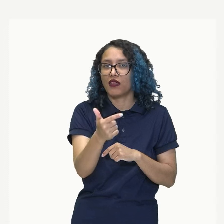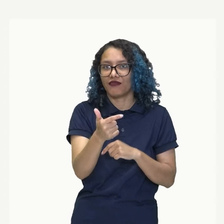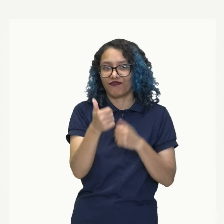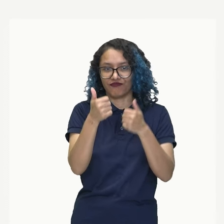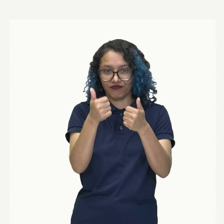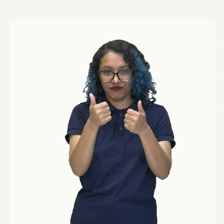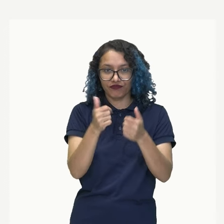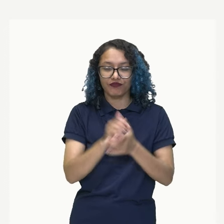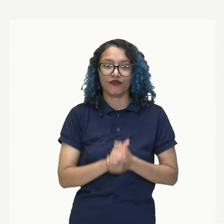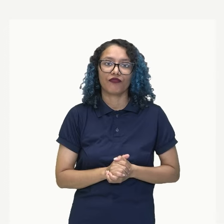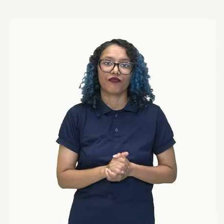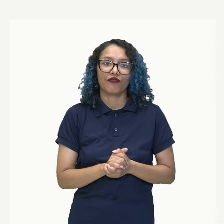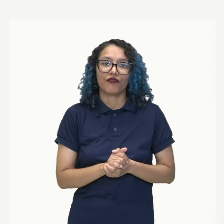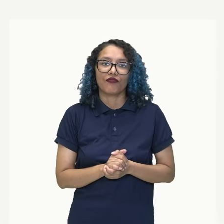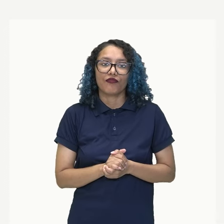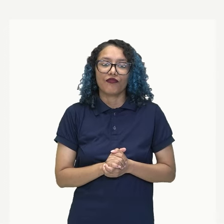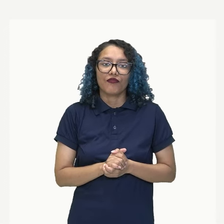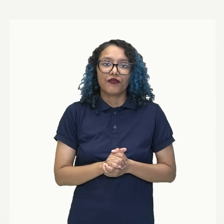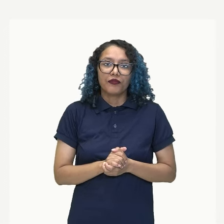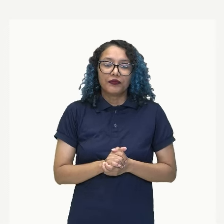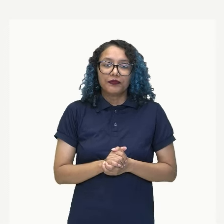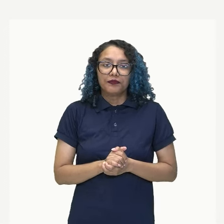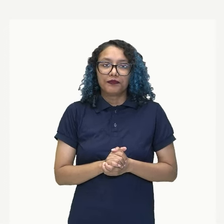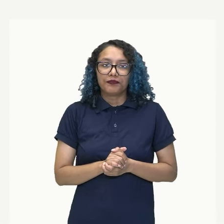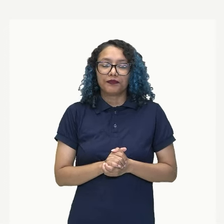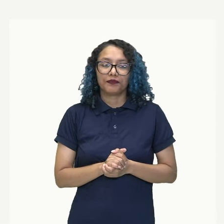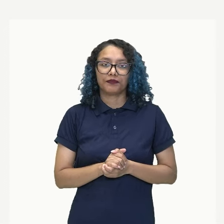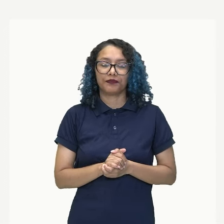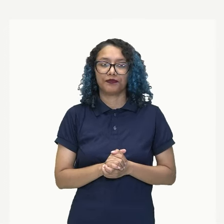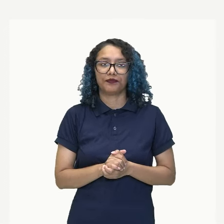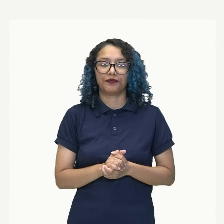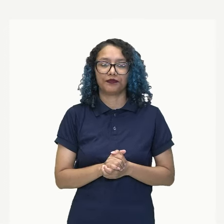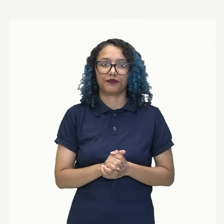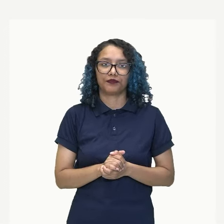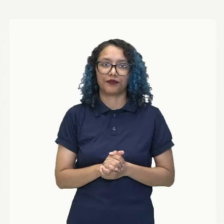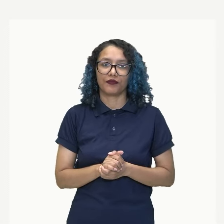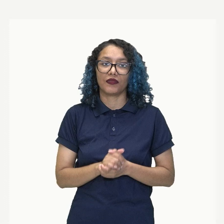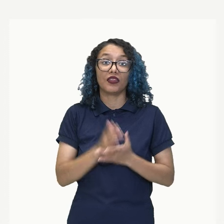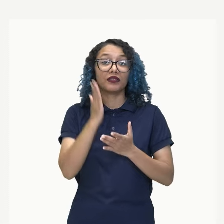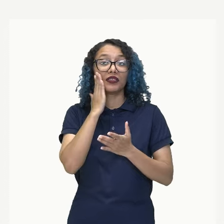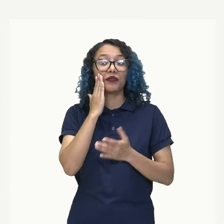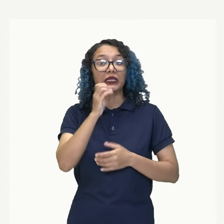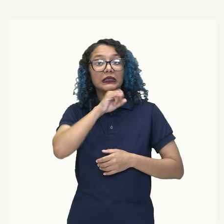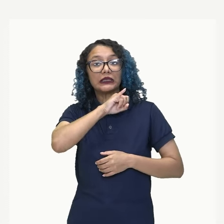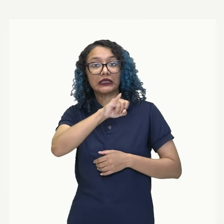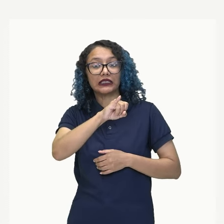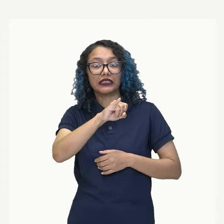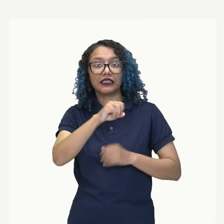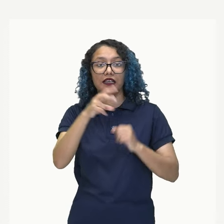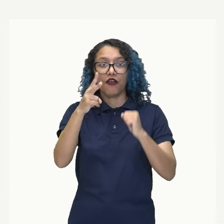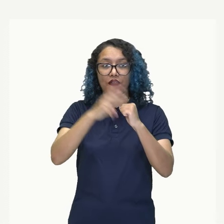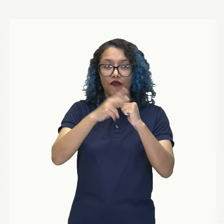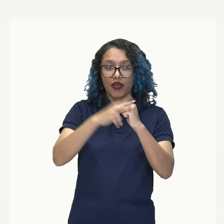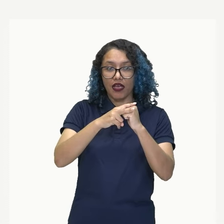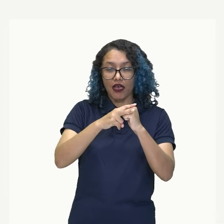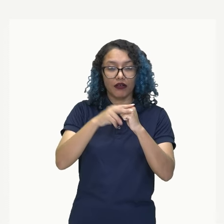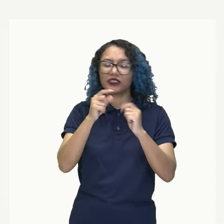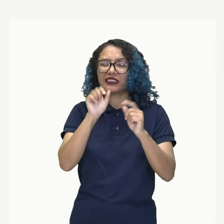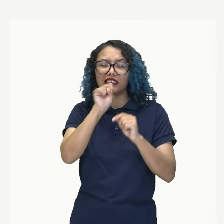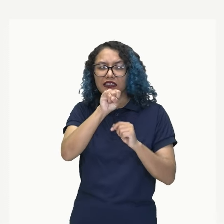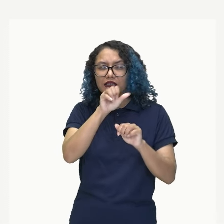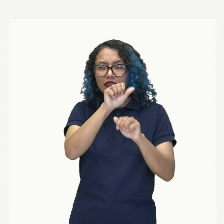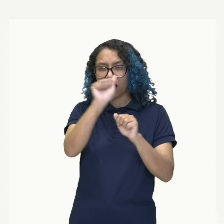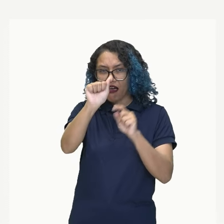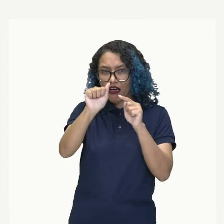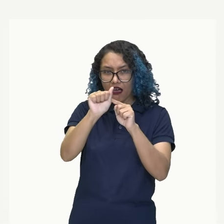meu complemento é o objeto direto. Para tirar a dúvida se este azinho aqui é uma preposição ou não,